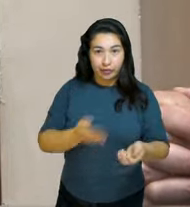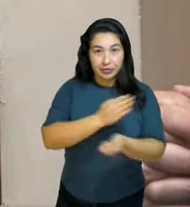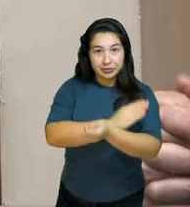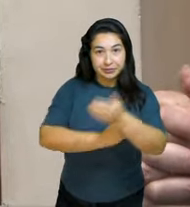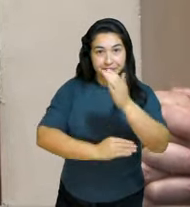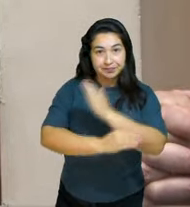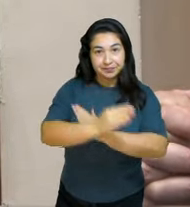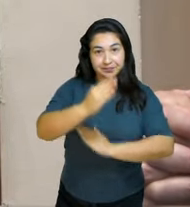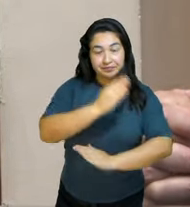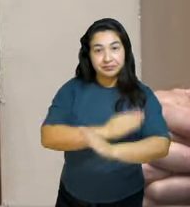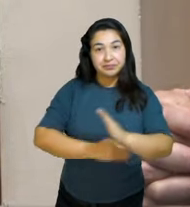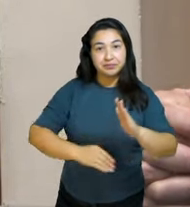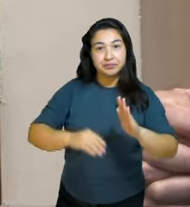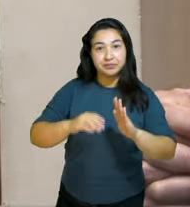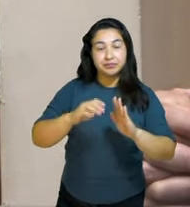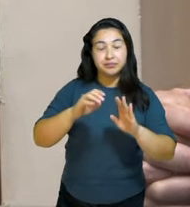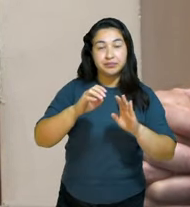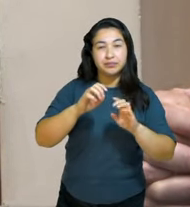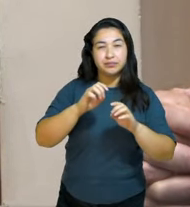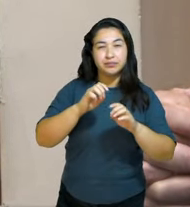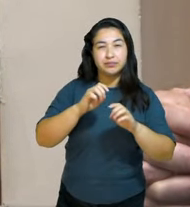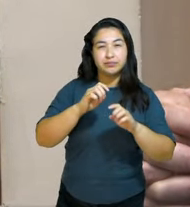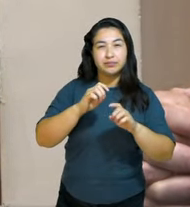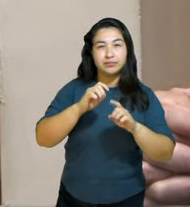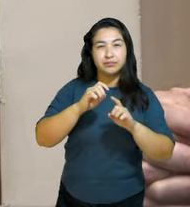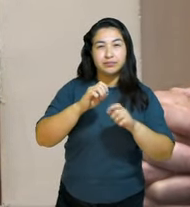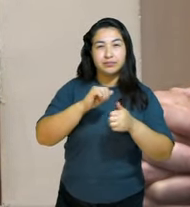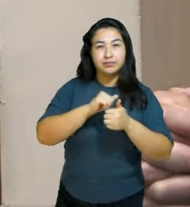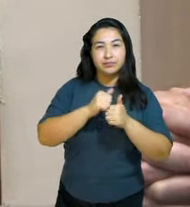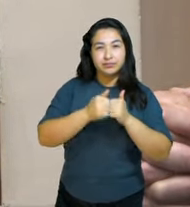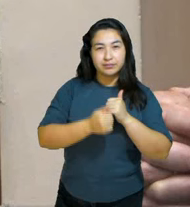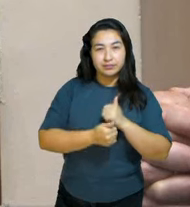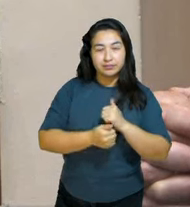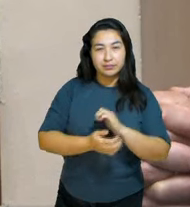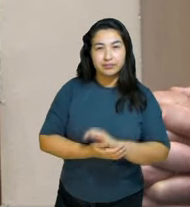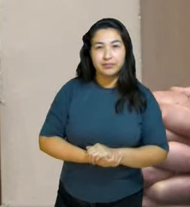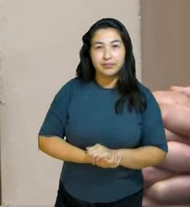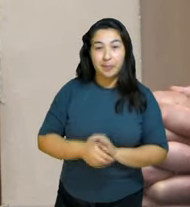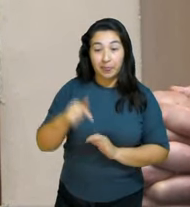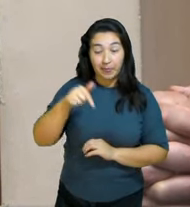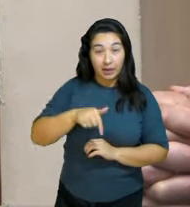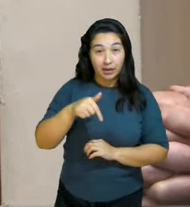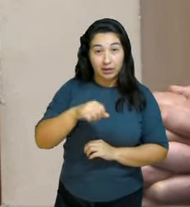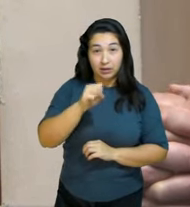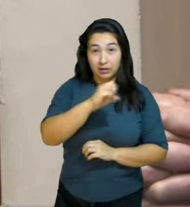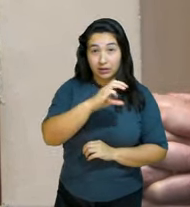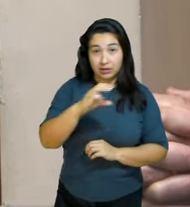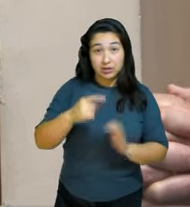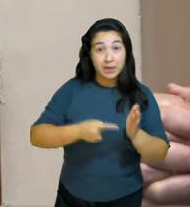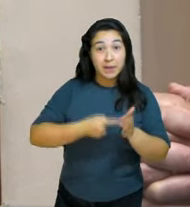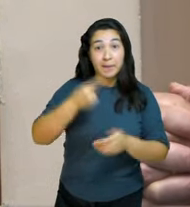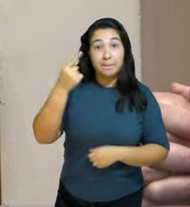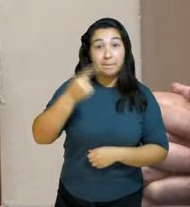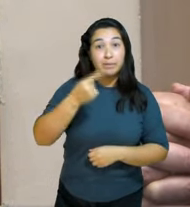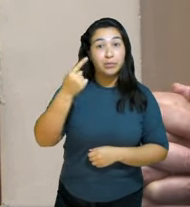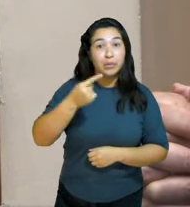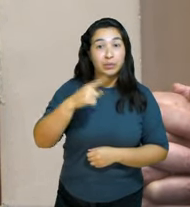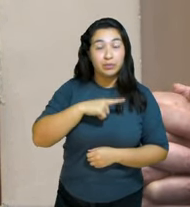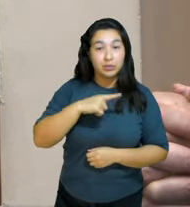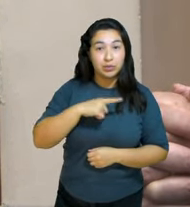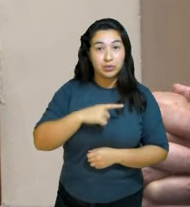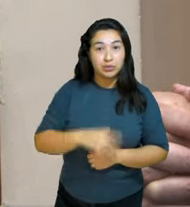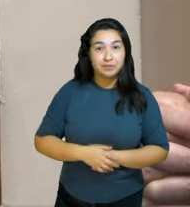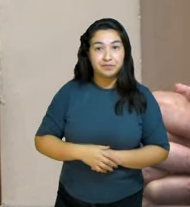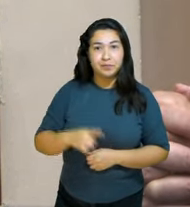desporto. É preciso. E o Estado de Santa Catarina vai ser pioneiro nisso aí. E nós temos pessoas